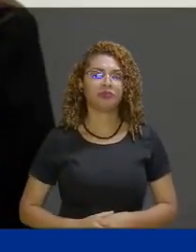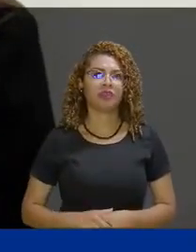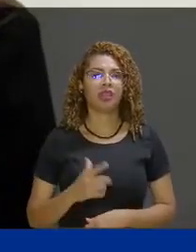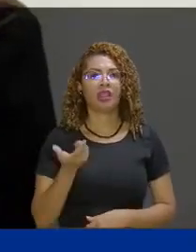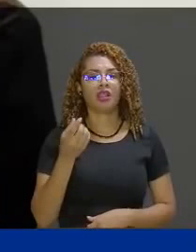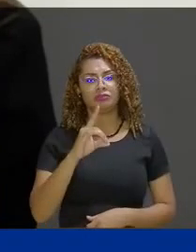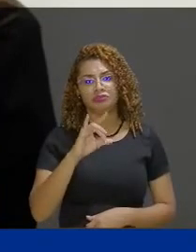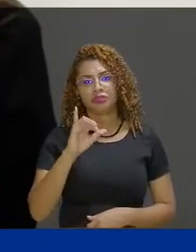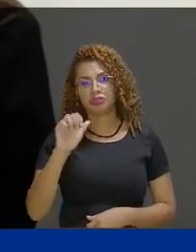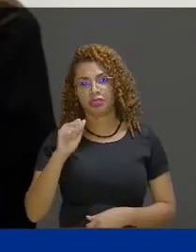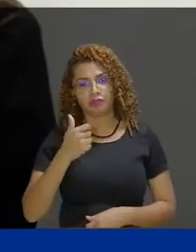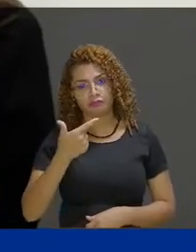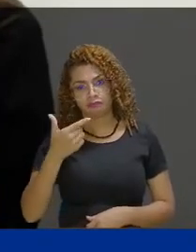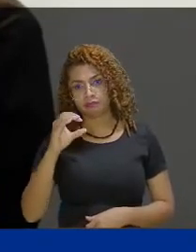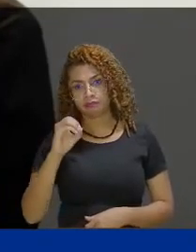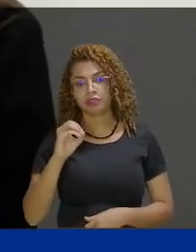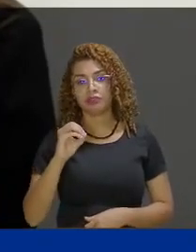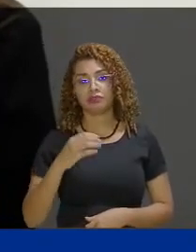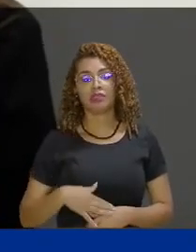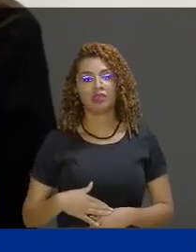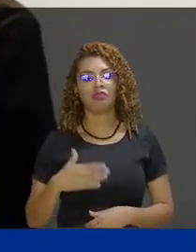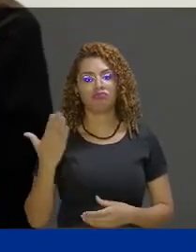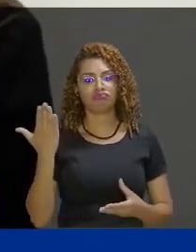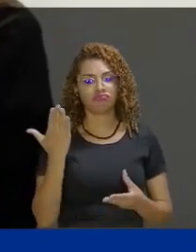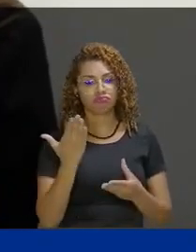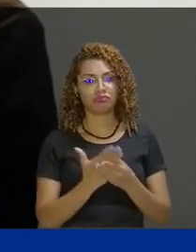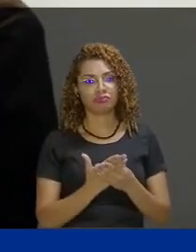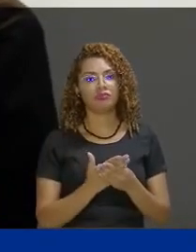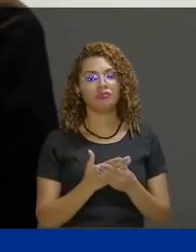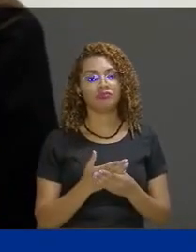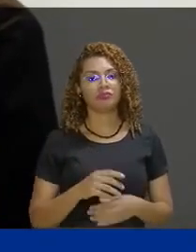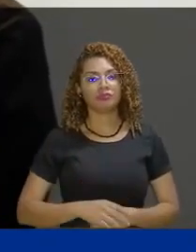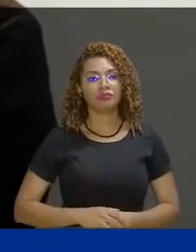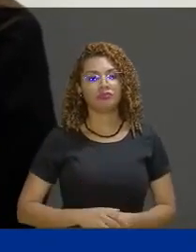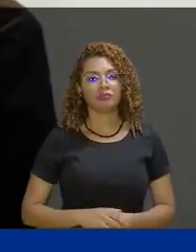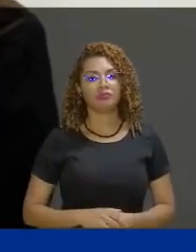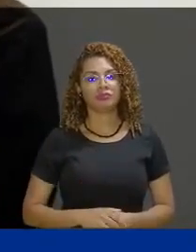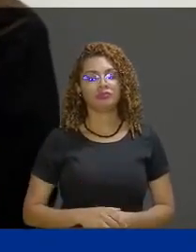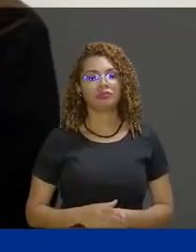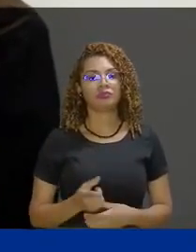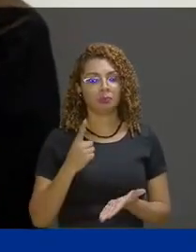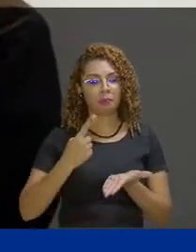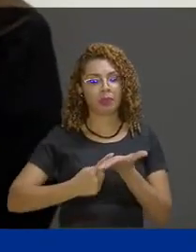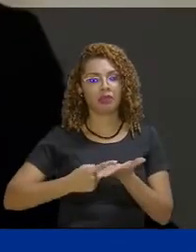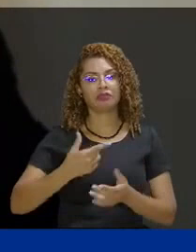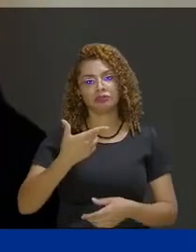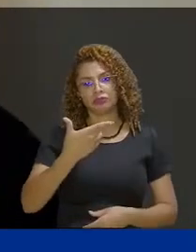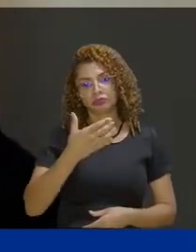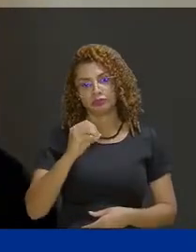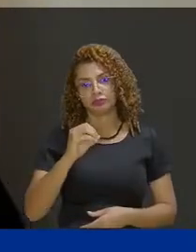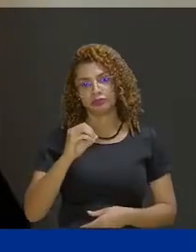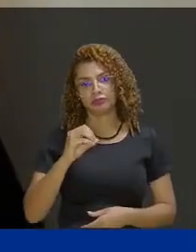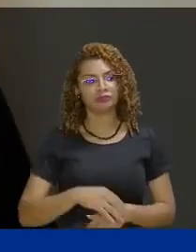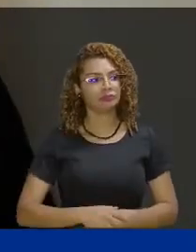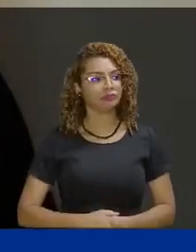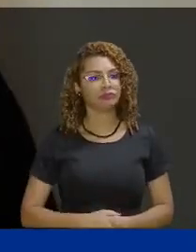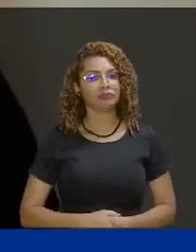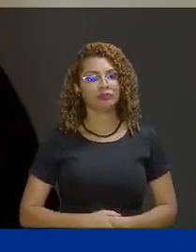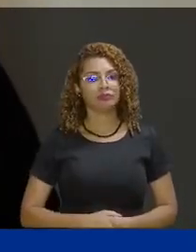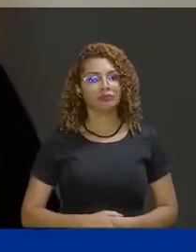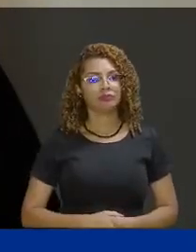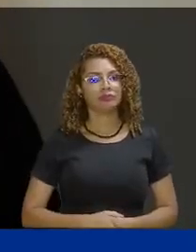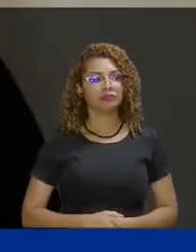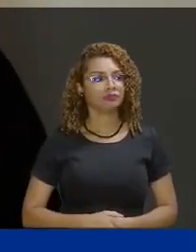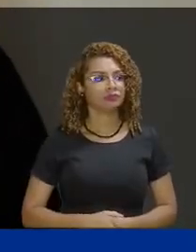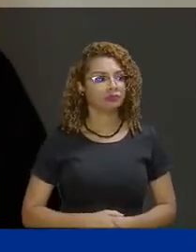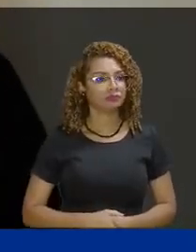20, eu já trago o processo. Pode deixar pautado para o dia 20. Então, pronto, saindo todos